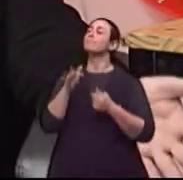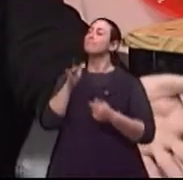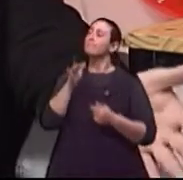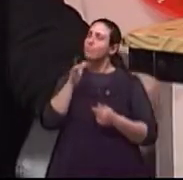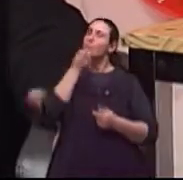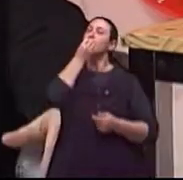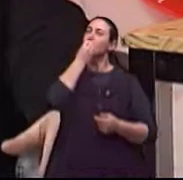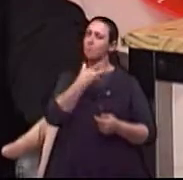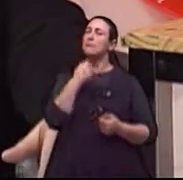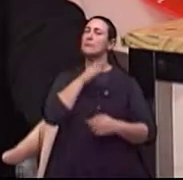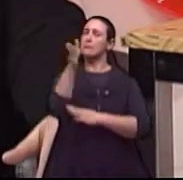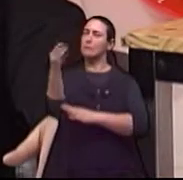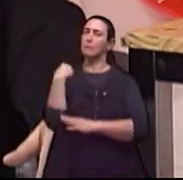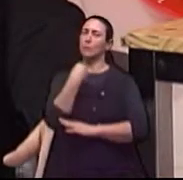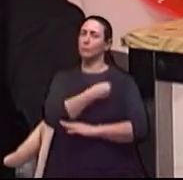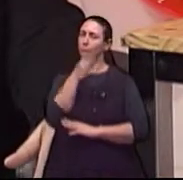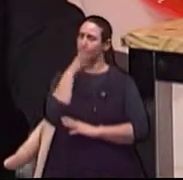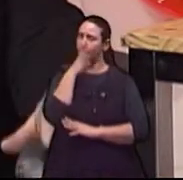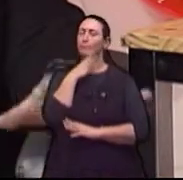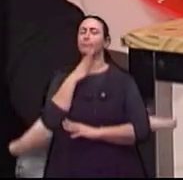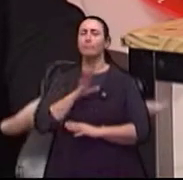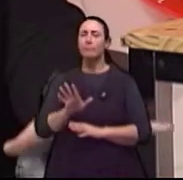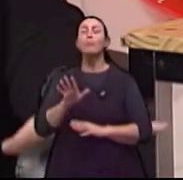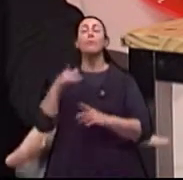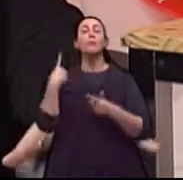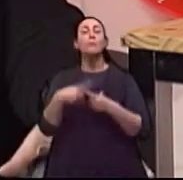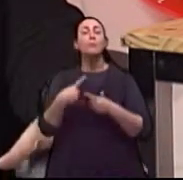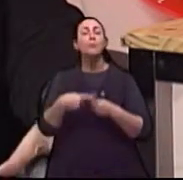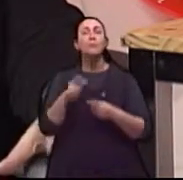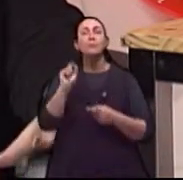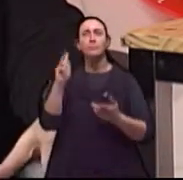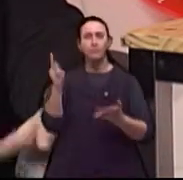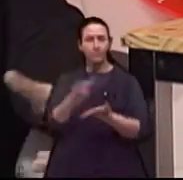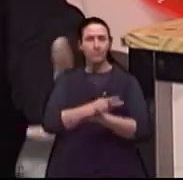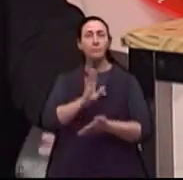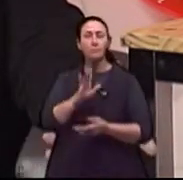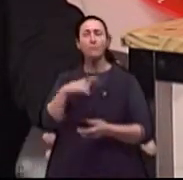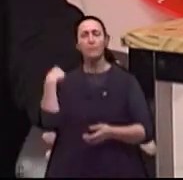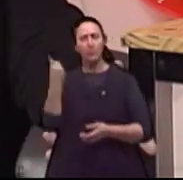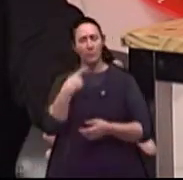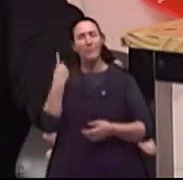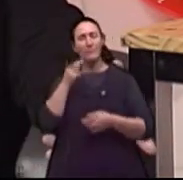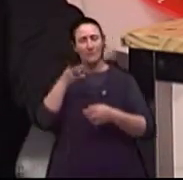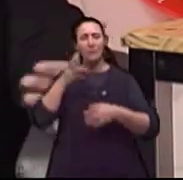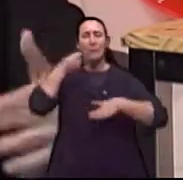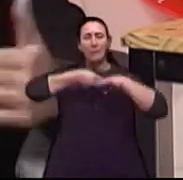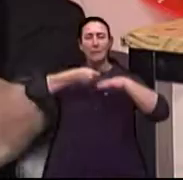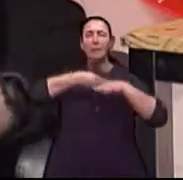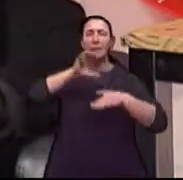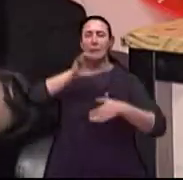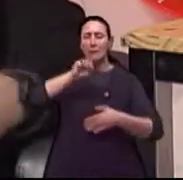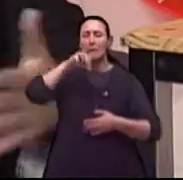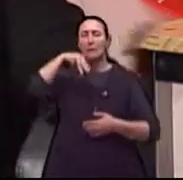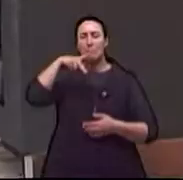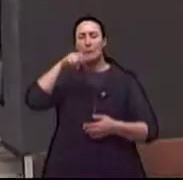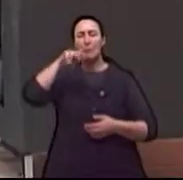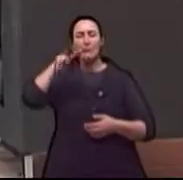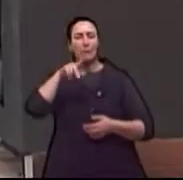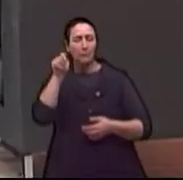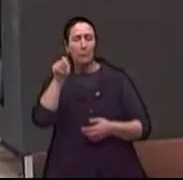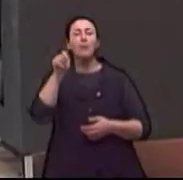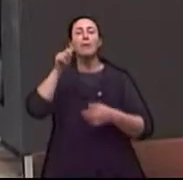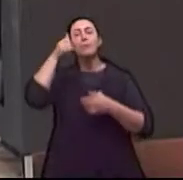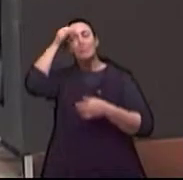tu tem que procurar alguma coisa aconteceu aí essa é o foco que a gente faz na campanha de prevenção do câncer nós temos vários níveis